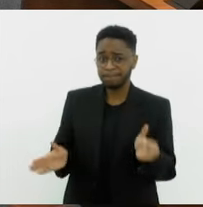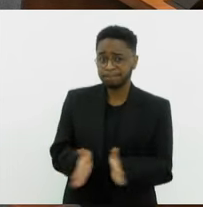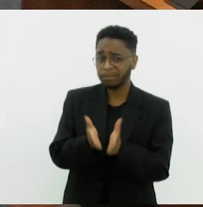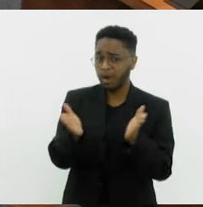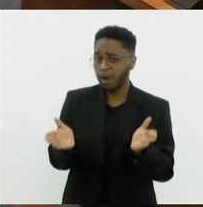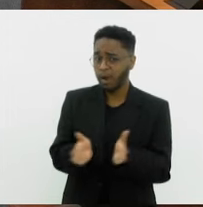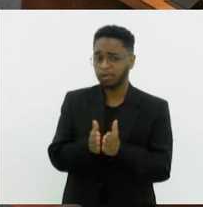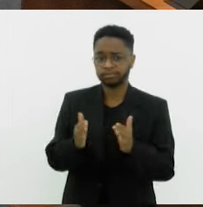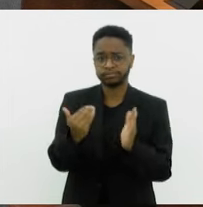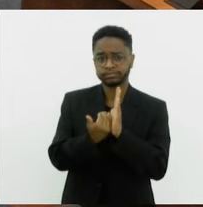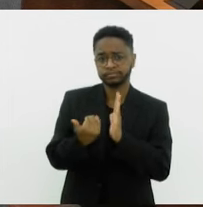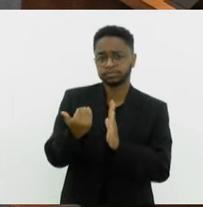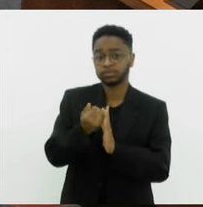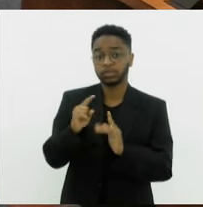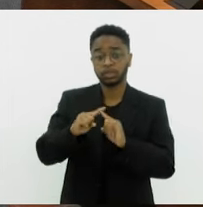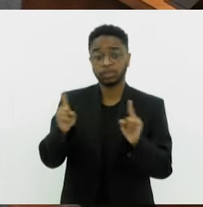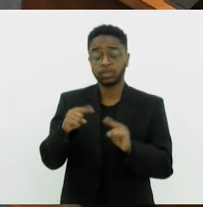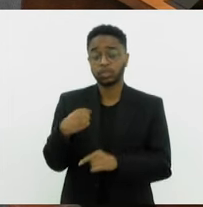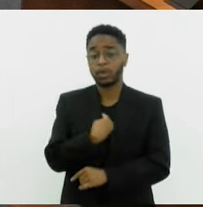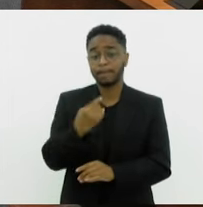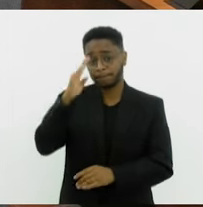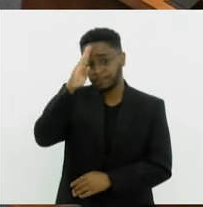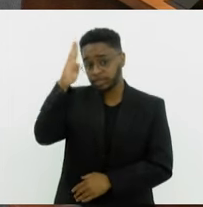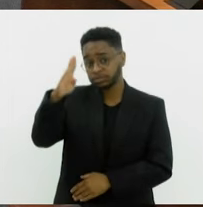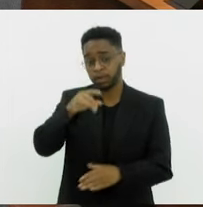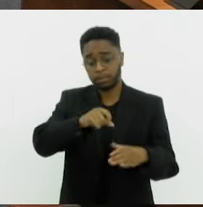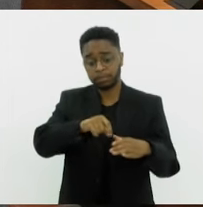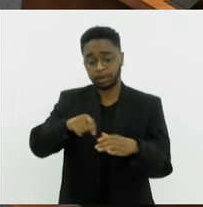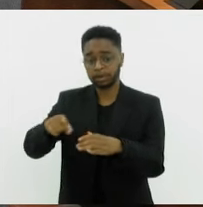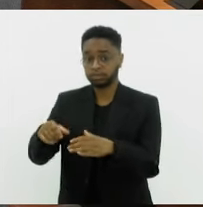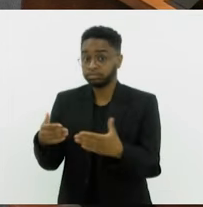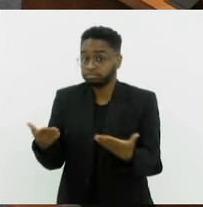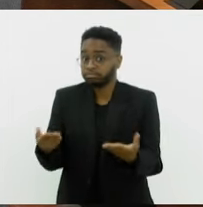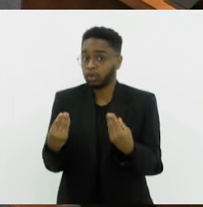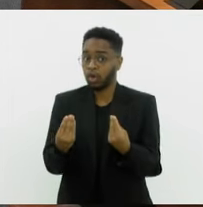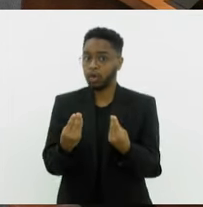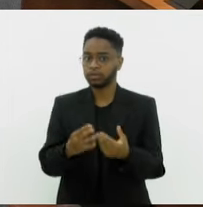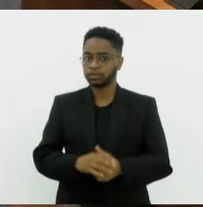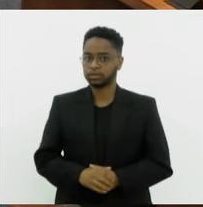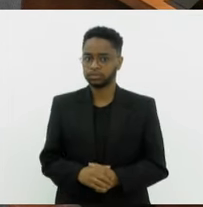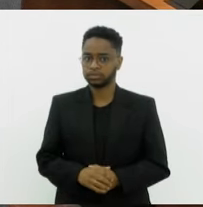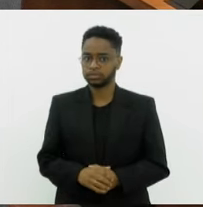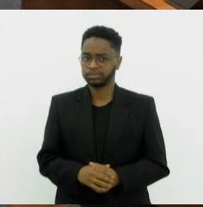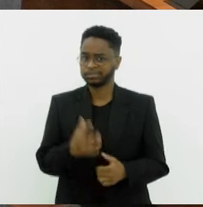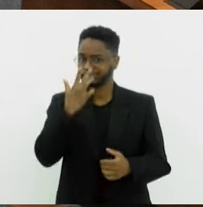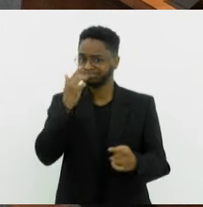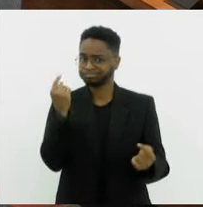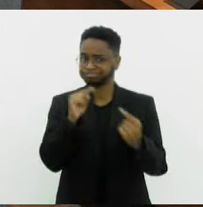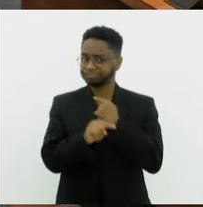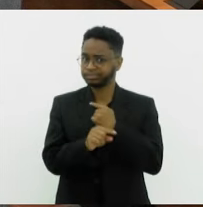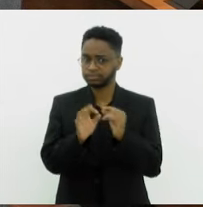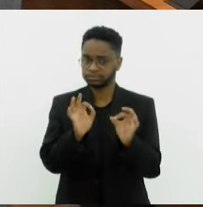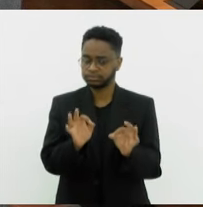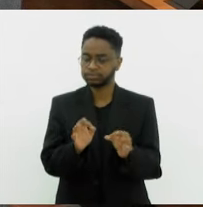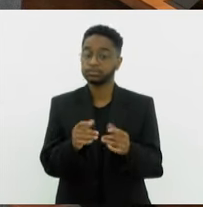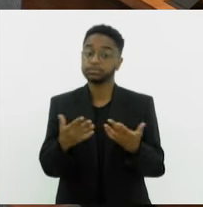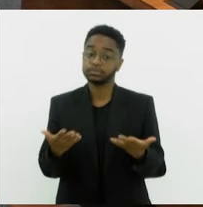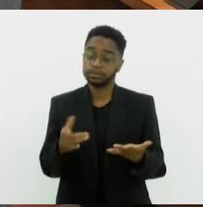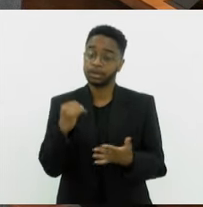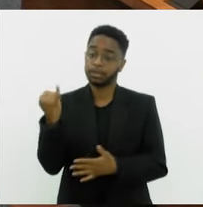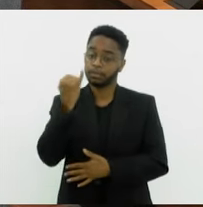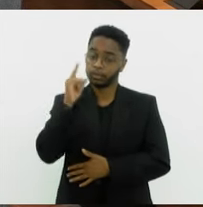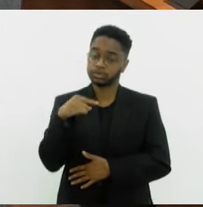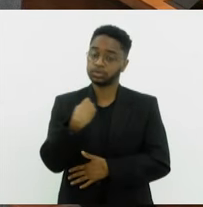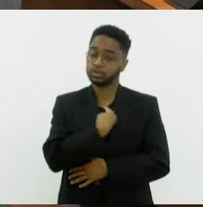a razão. E somos os maiores produtores. Então, é importantíssimo, isso é uma ironia, né, deputado, né? Nos unirmos